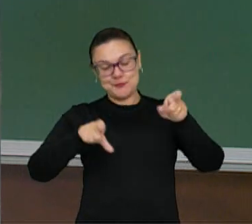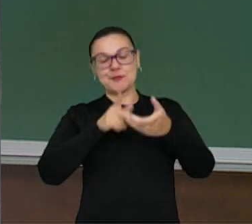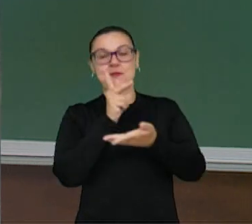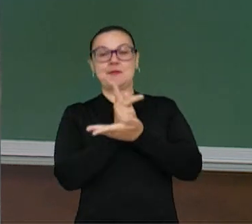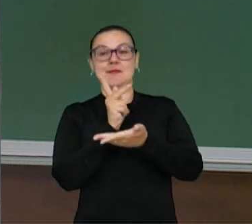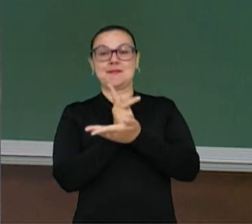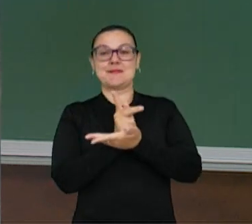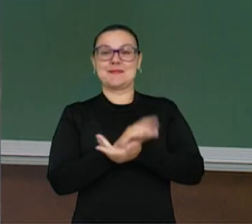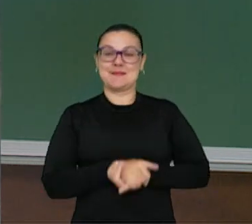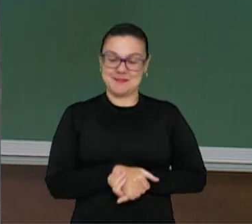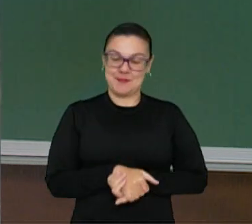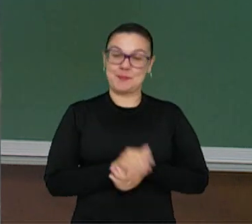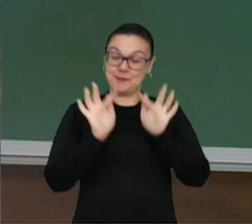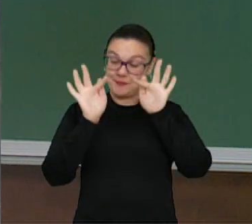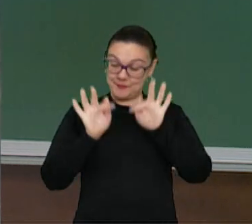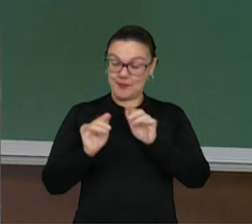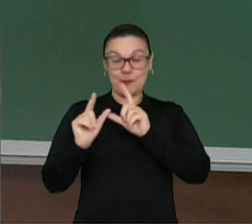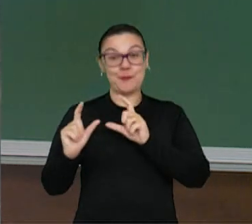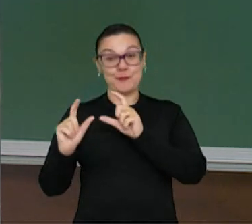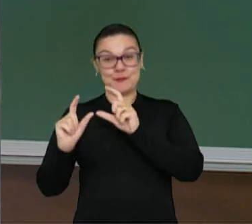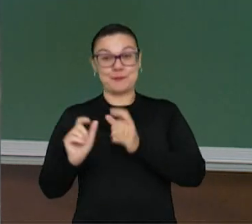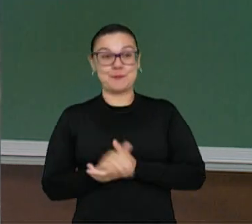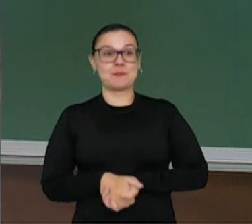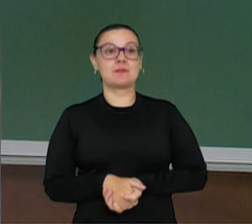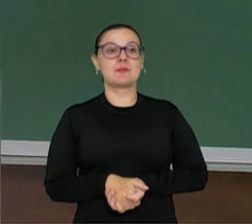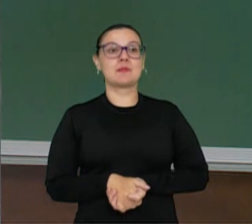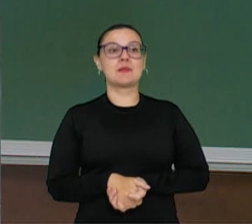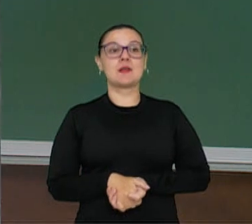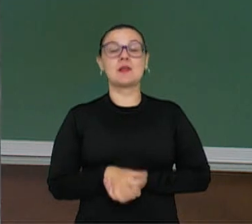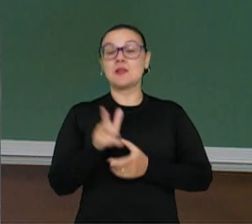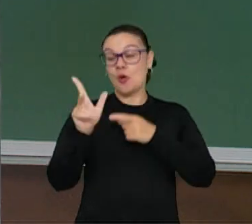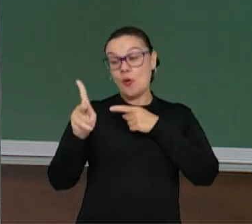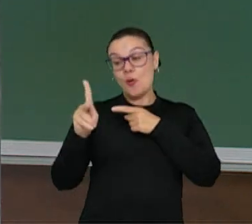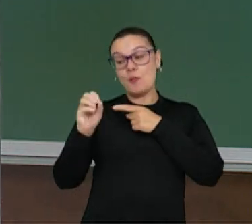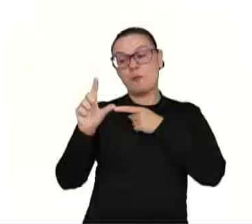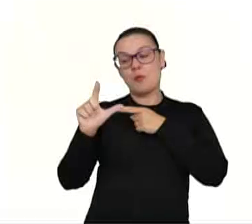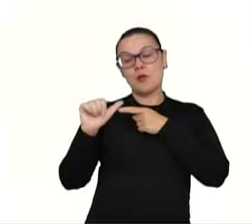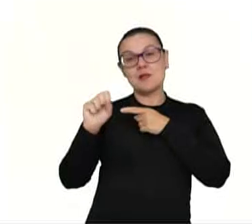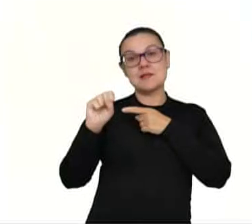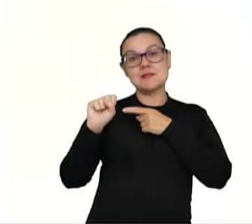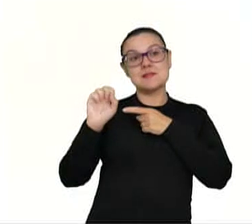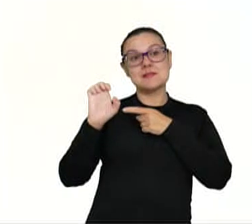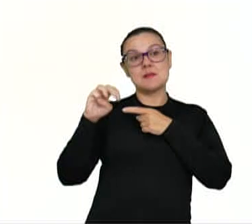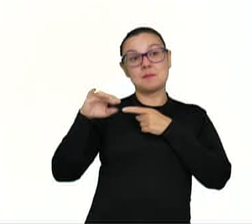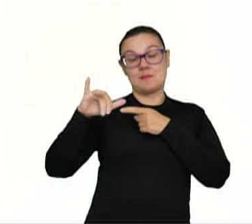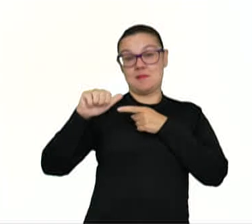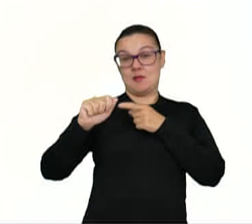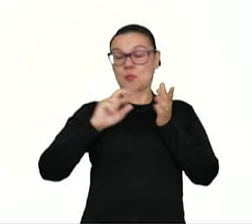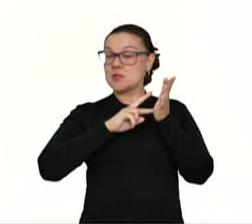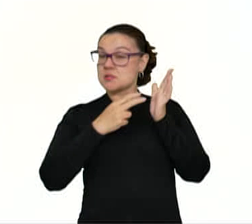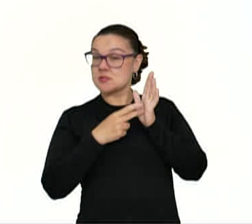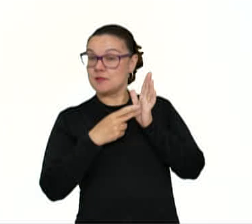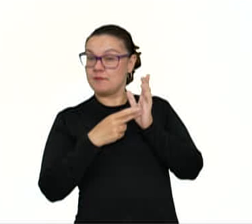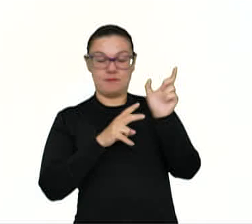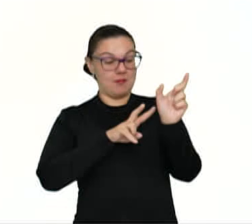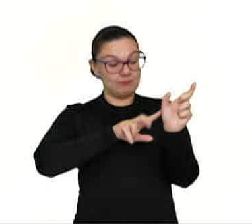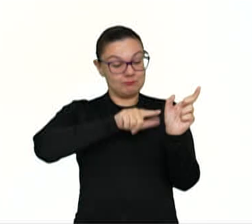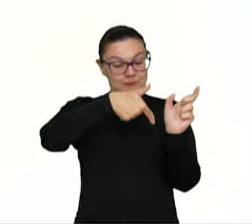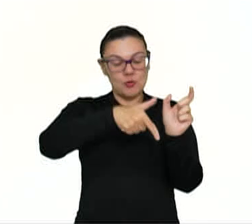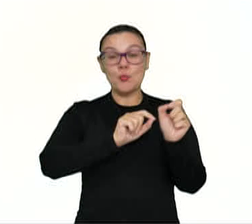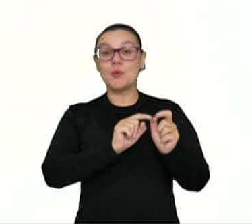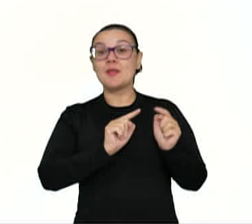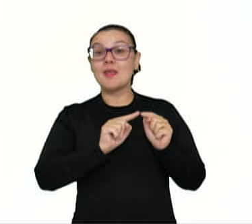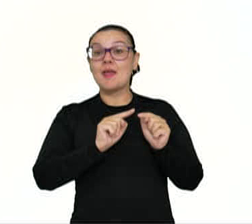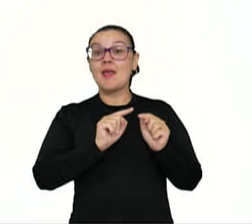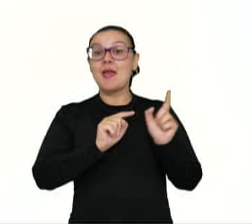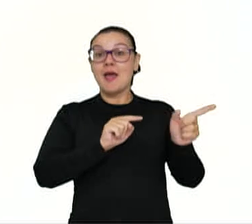normalmente têm ali no último quadrinho. A polissemia. A polissemia, então, ela confere às línguas humanas